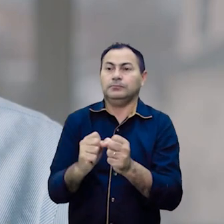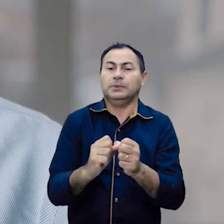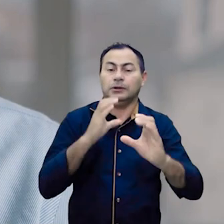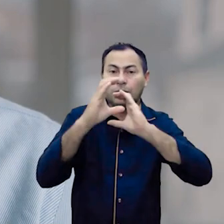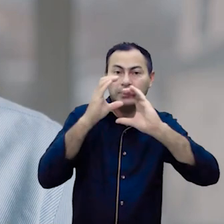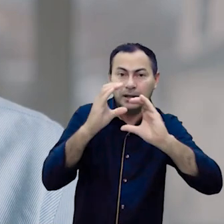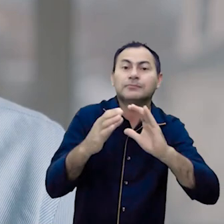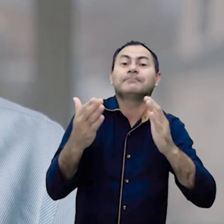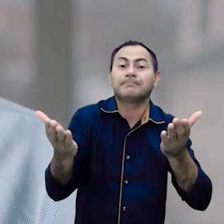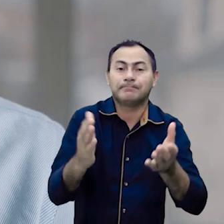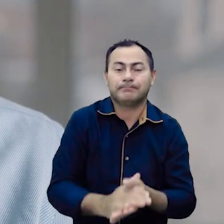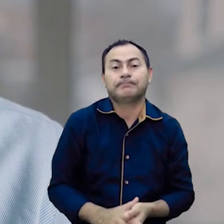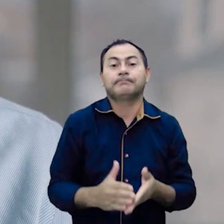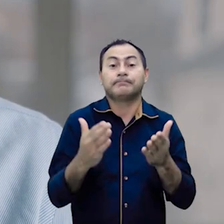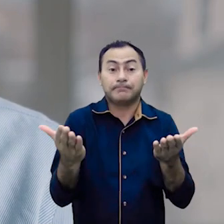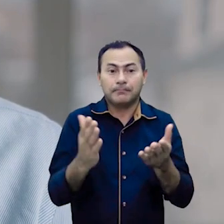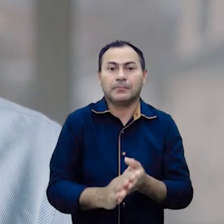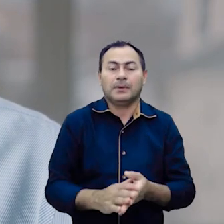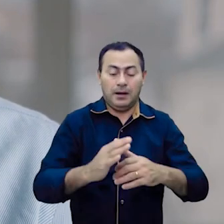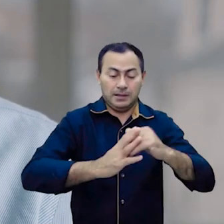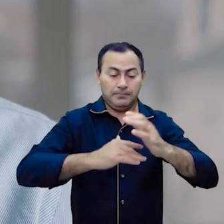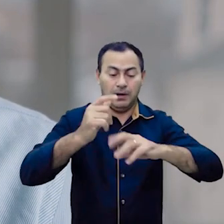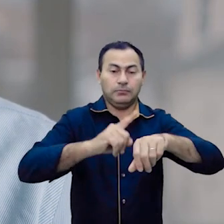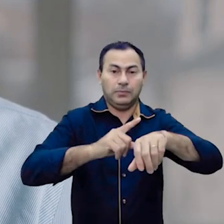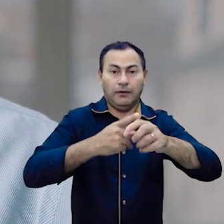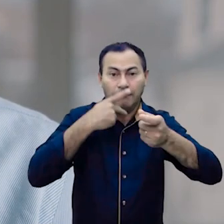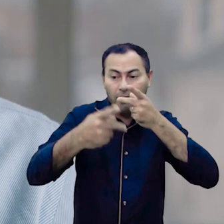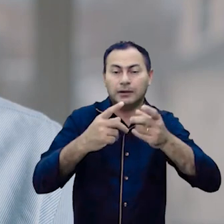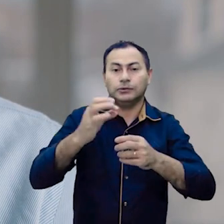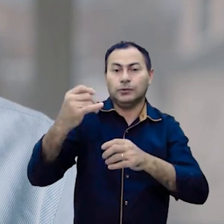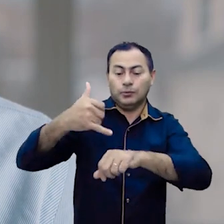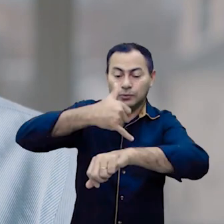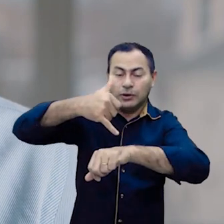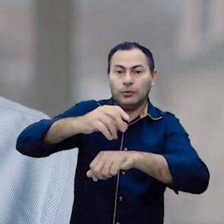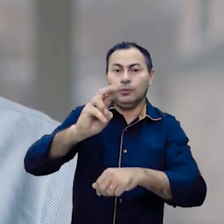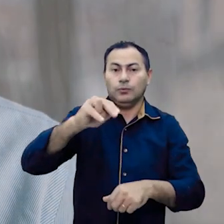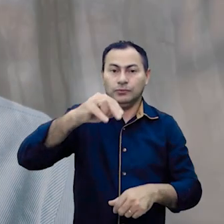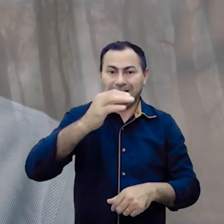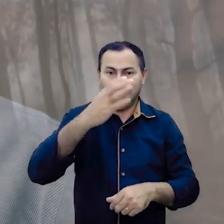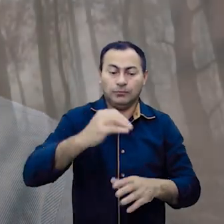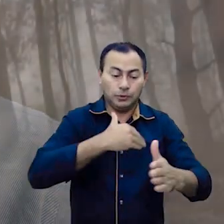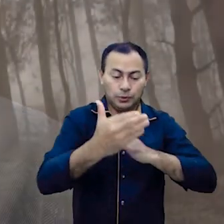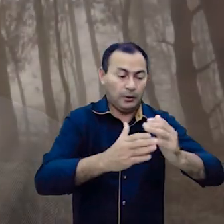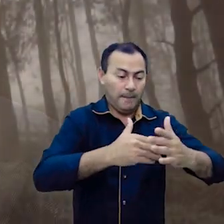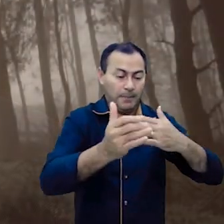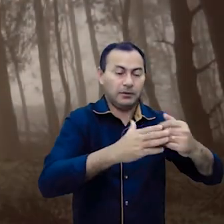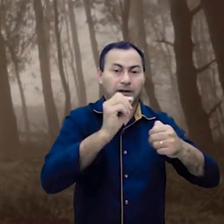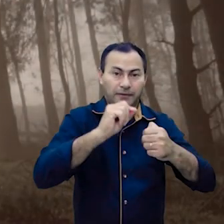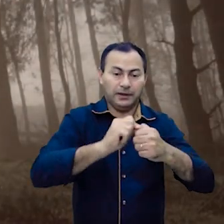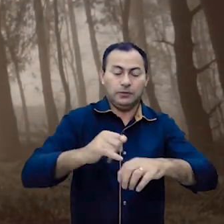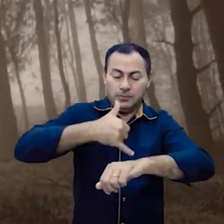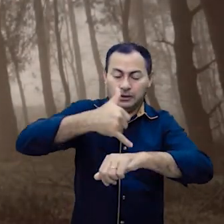Poderosas redes de comunicação em bom as mãos falam de unção tudo que as mãos fizessem